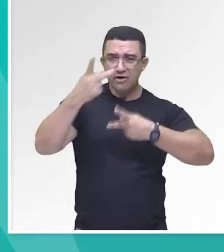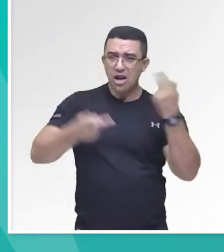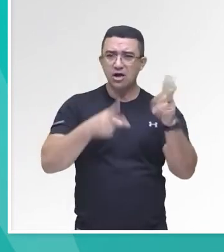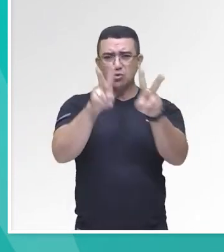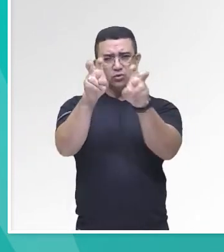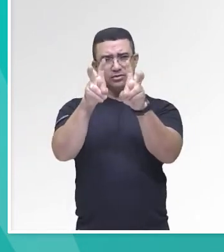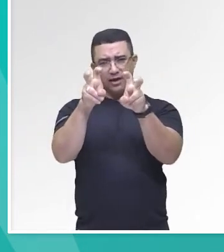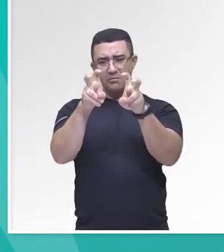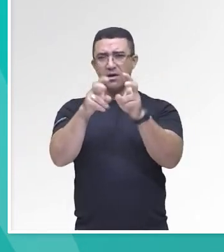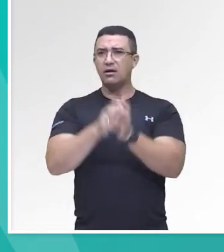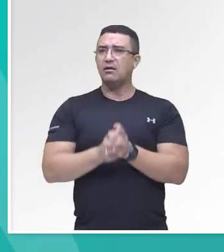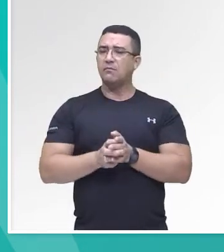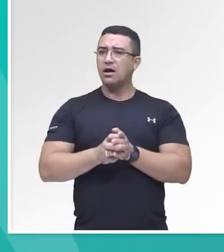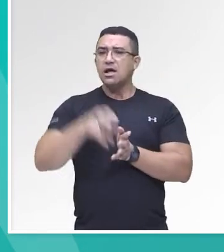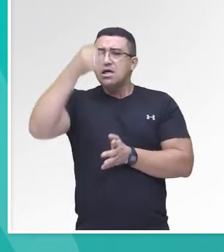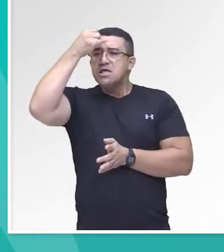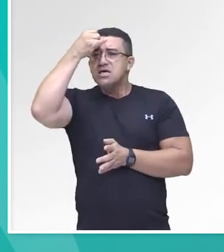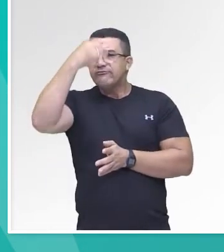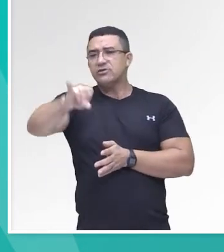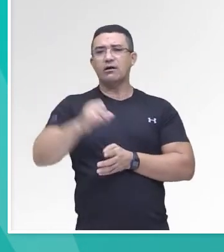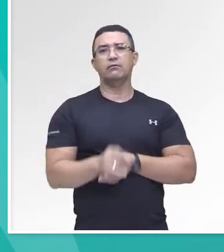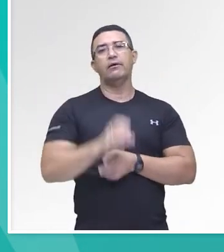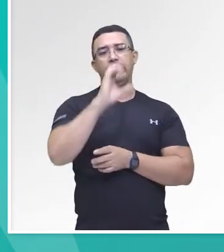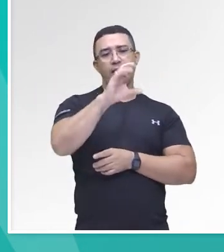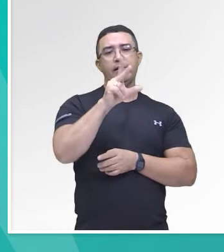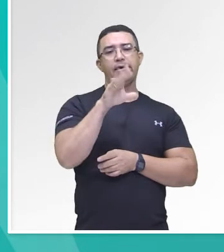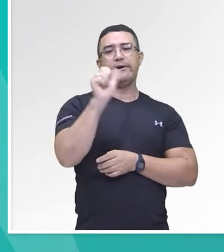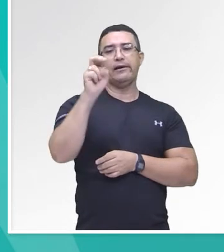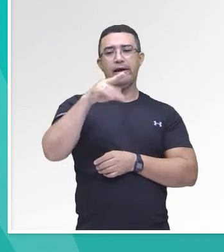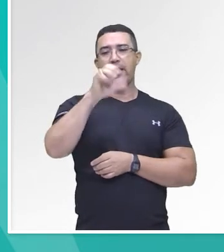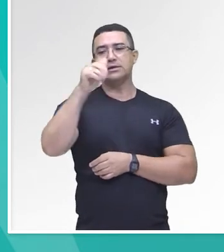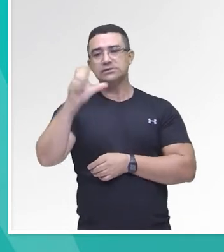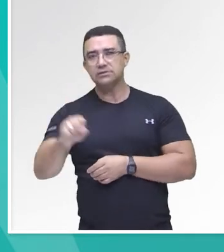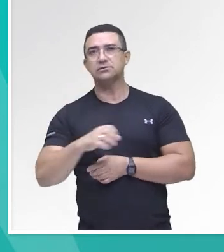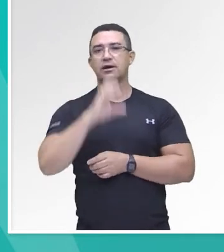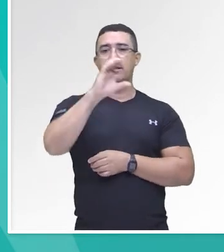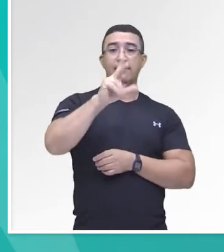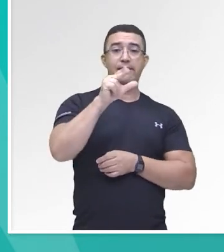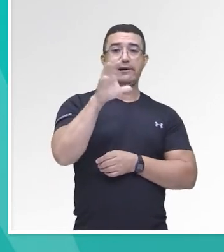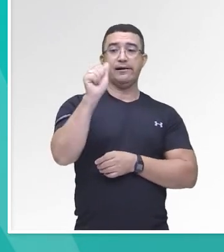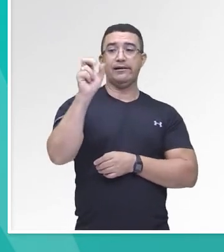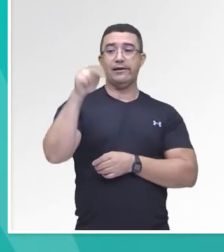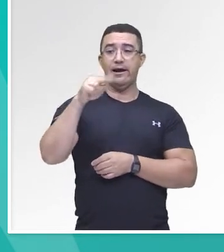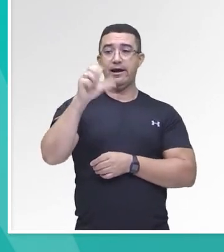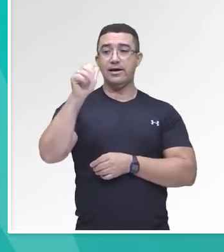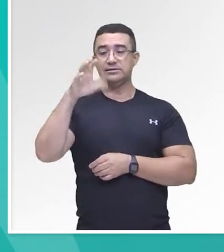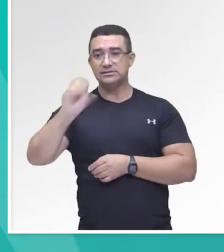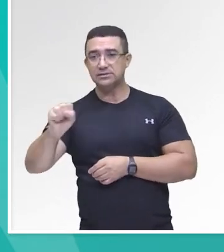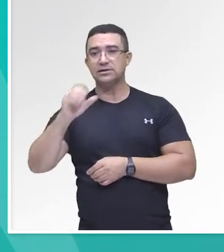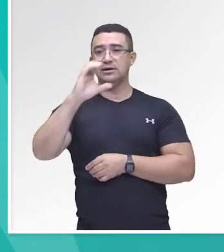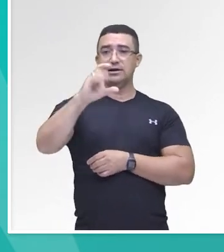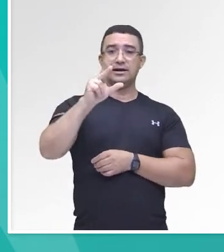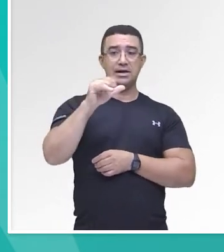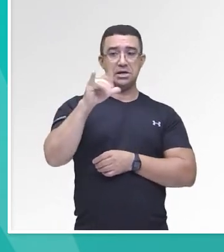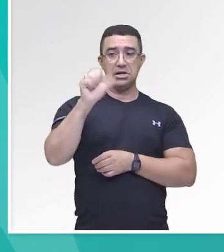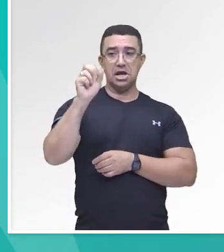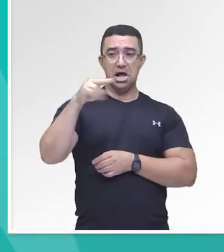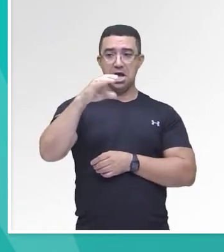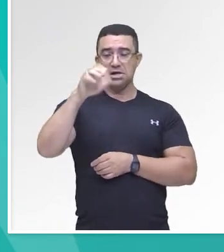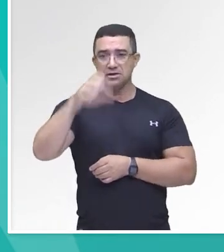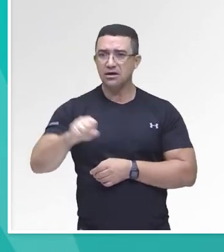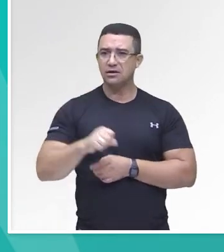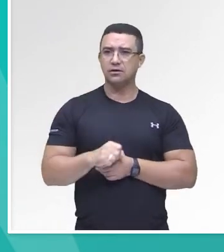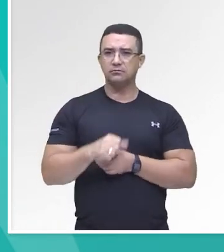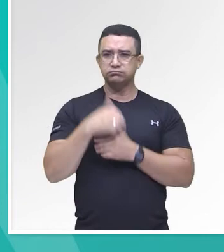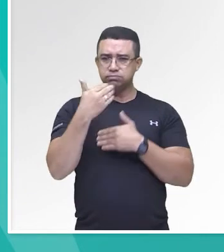falando crianças, crianças, crianças, a pessoa que escreveu esse texto foi buscando outras